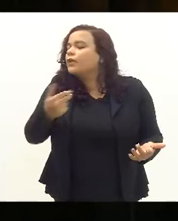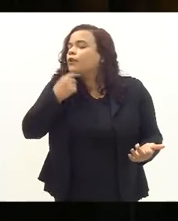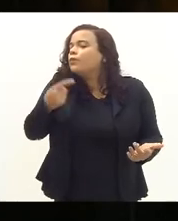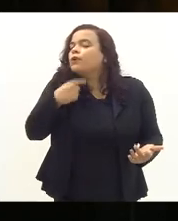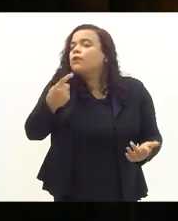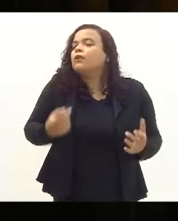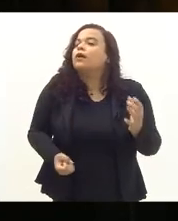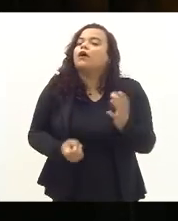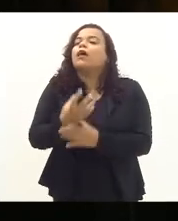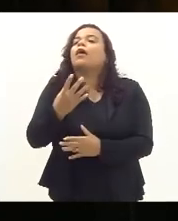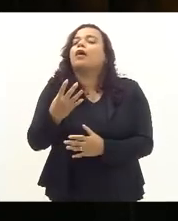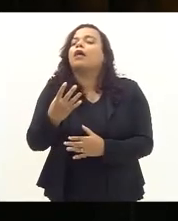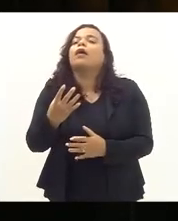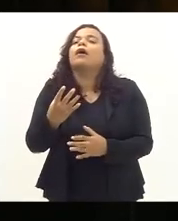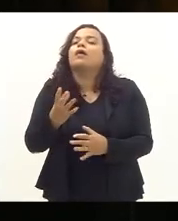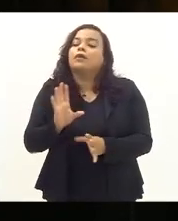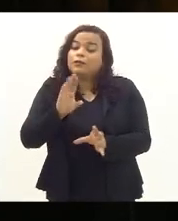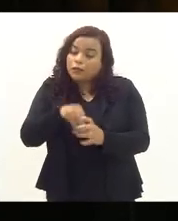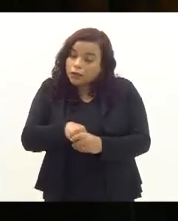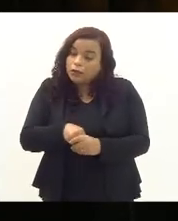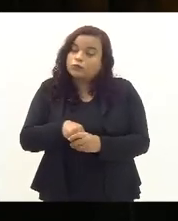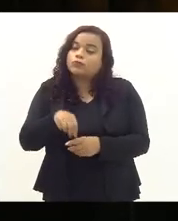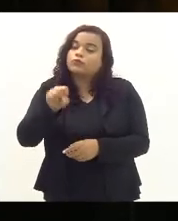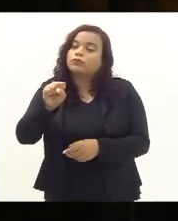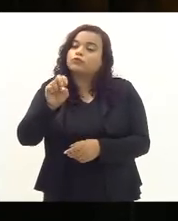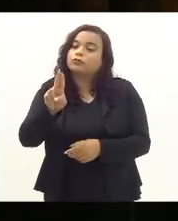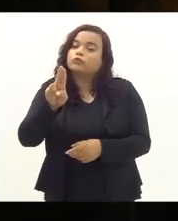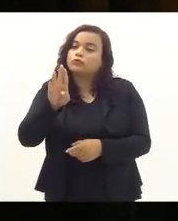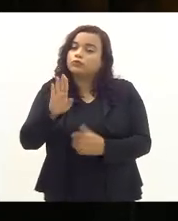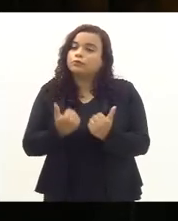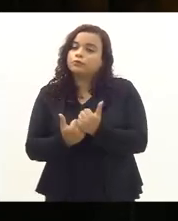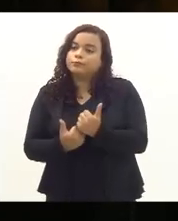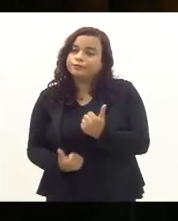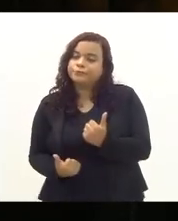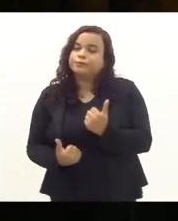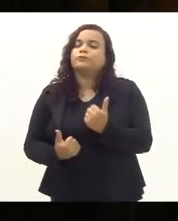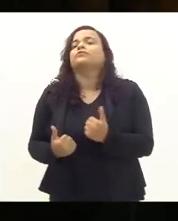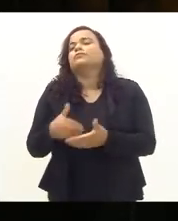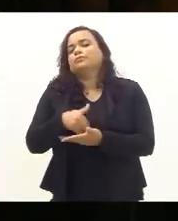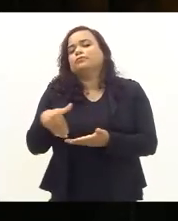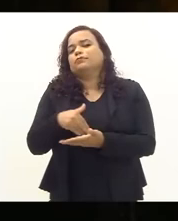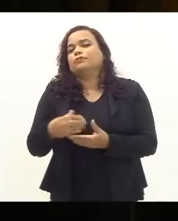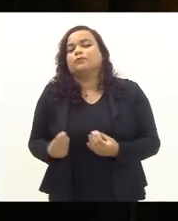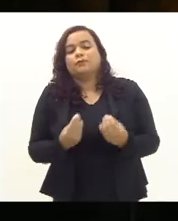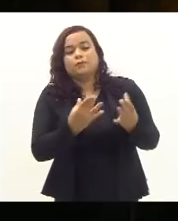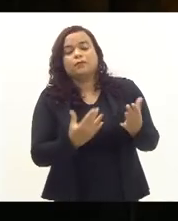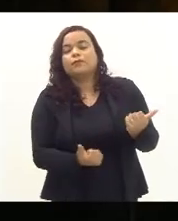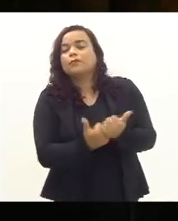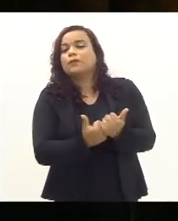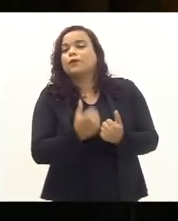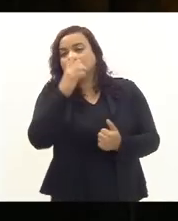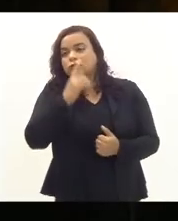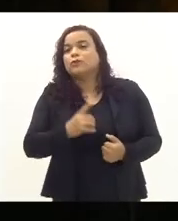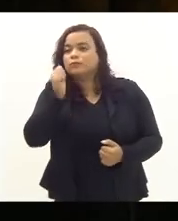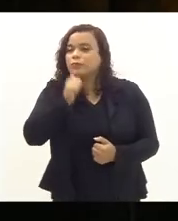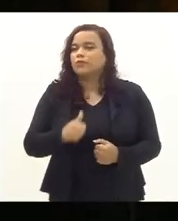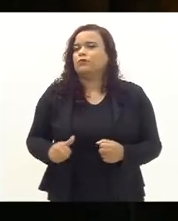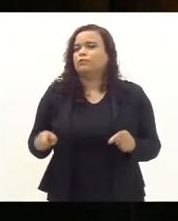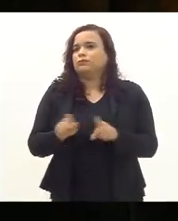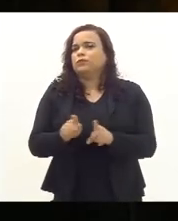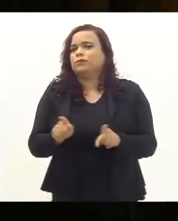uma subsecretaria que respalda se o direito das mulheres uma secretaria Que desse conta